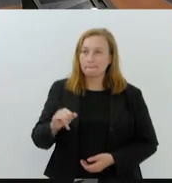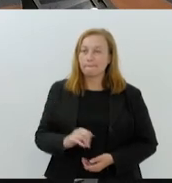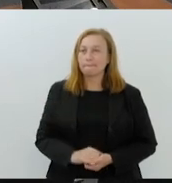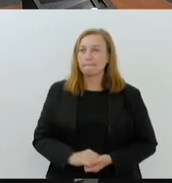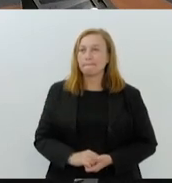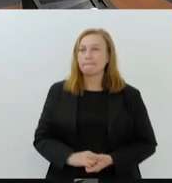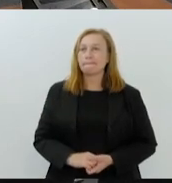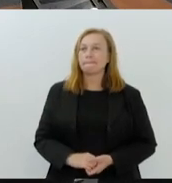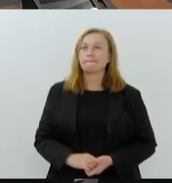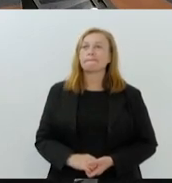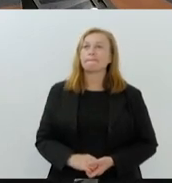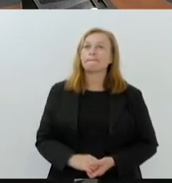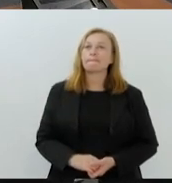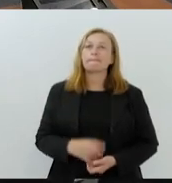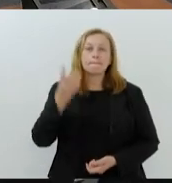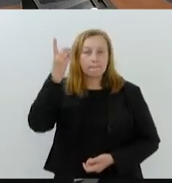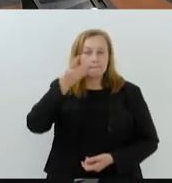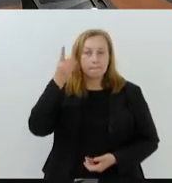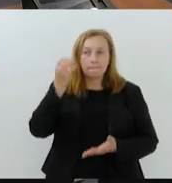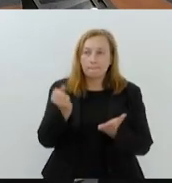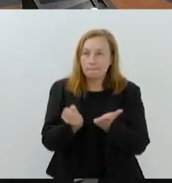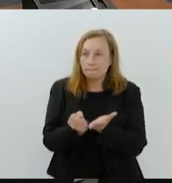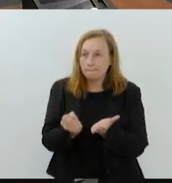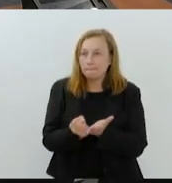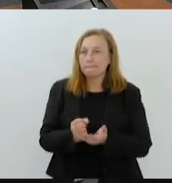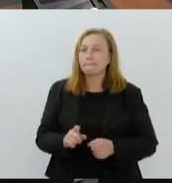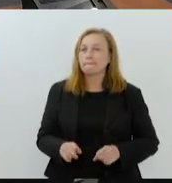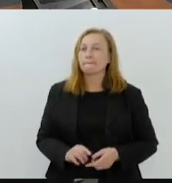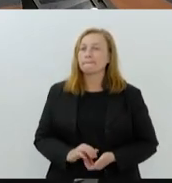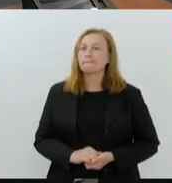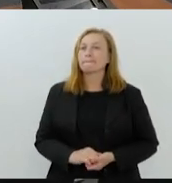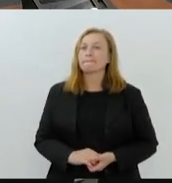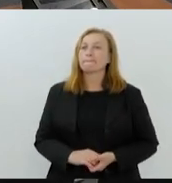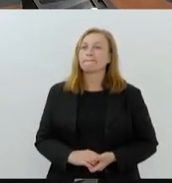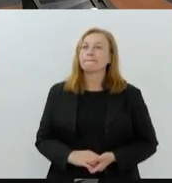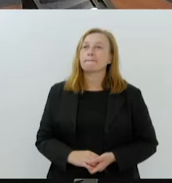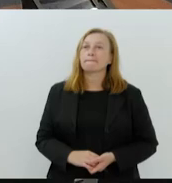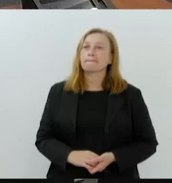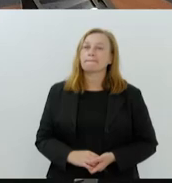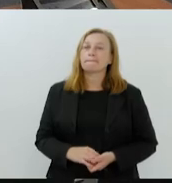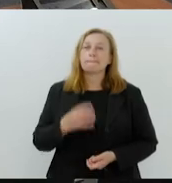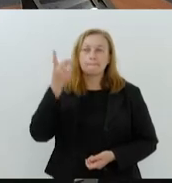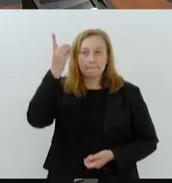deputado Samuel pediu. Deputado Samuel Malafaia.